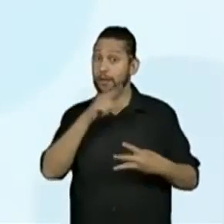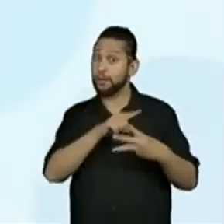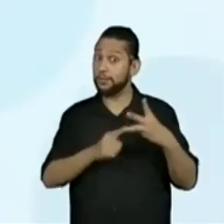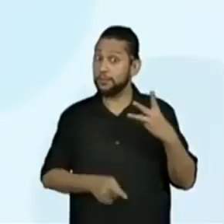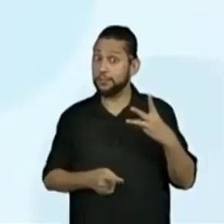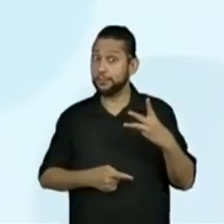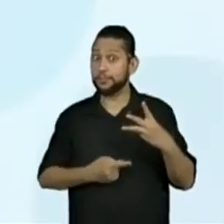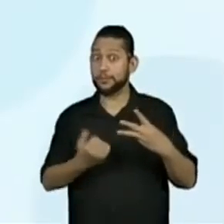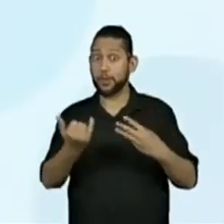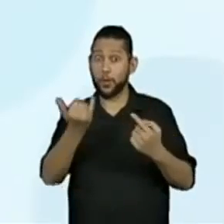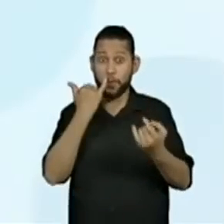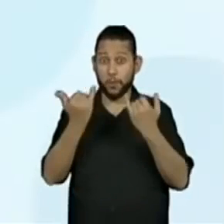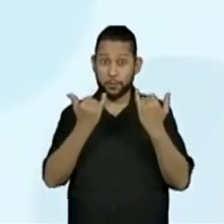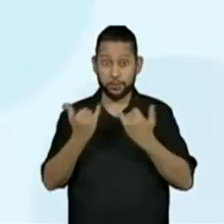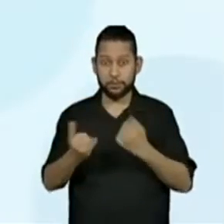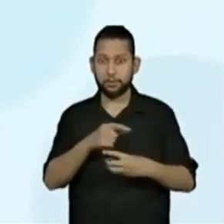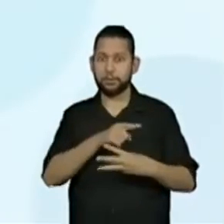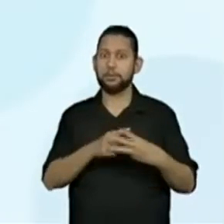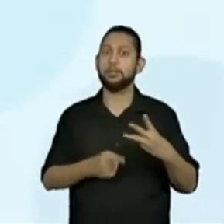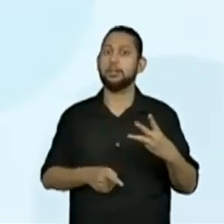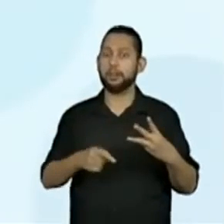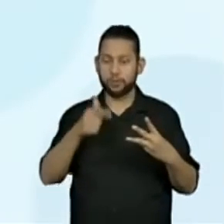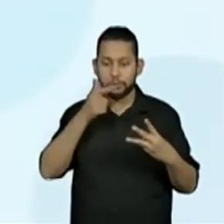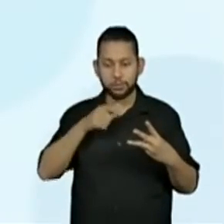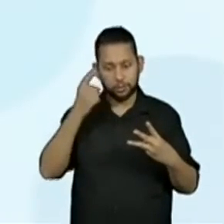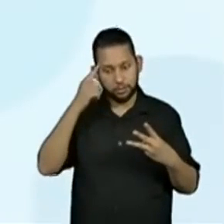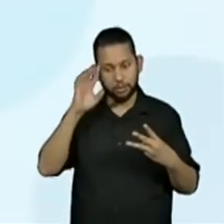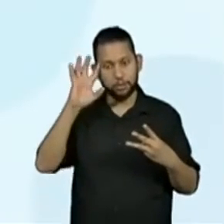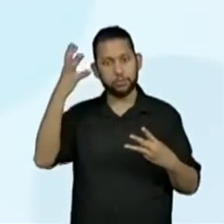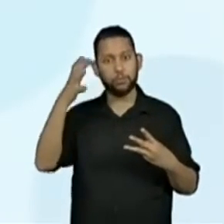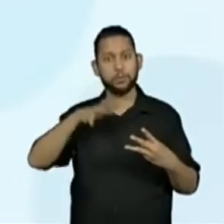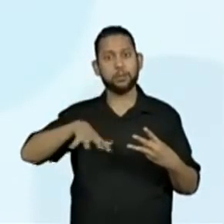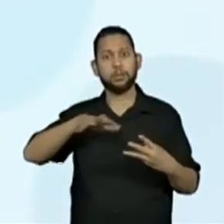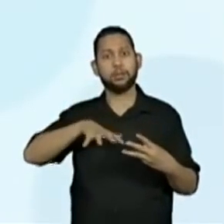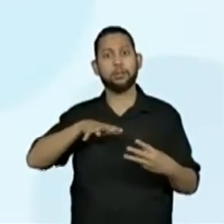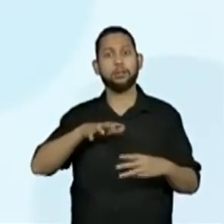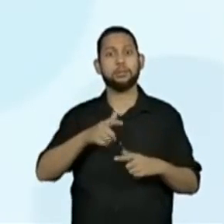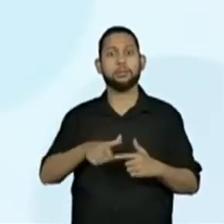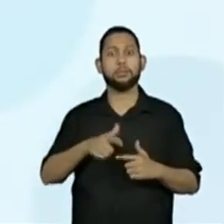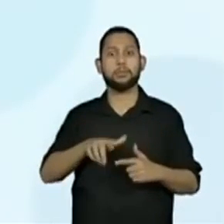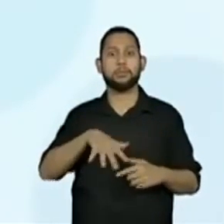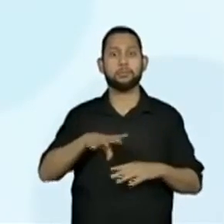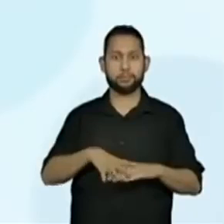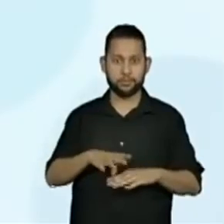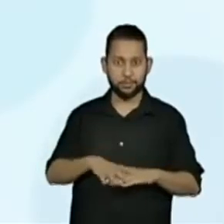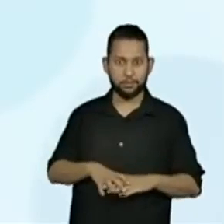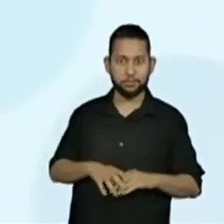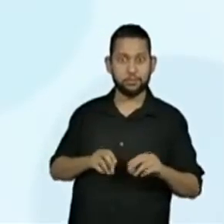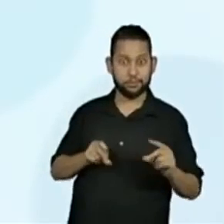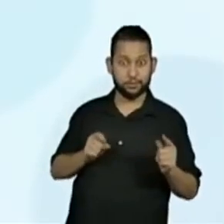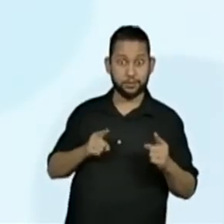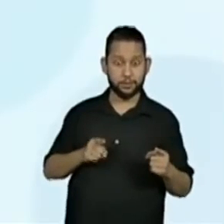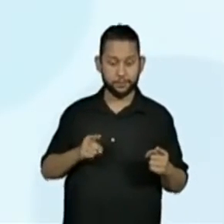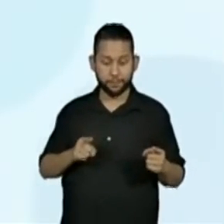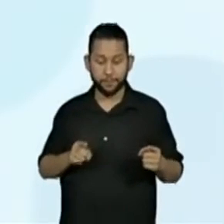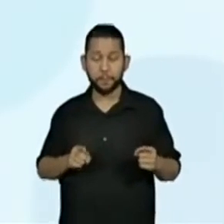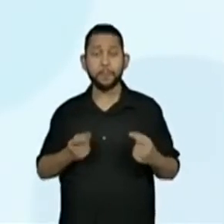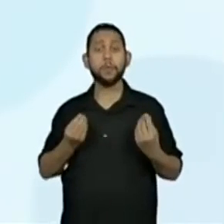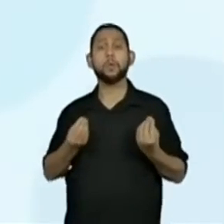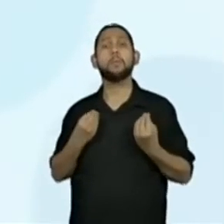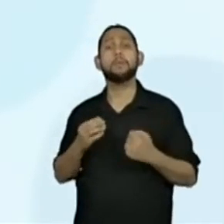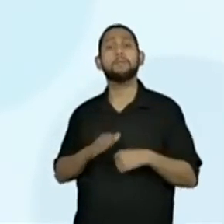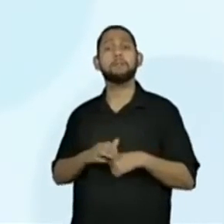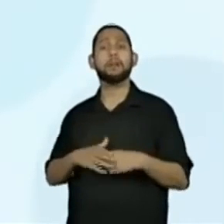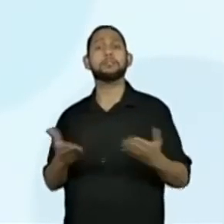importantes para resolver essa situação problema e aí o que que a gente